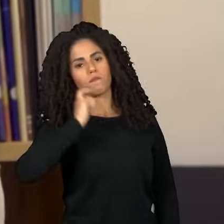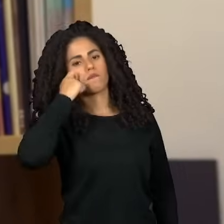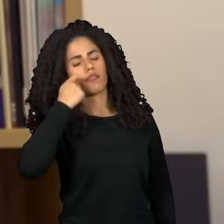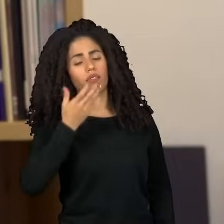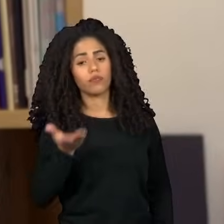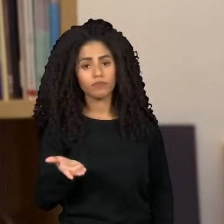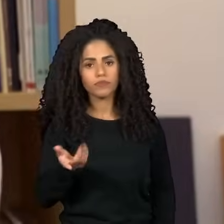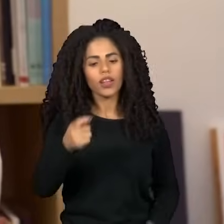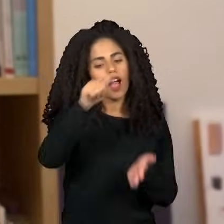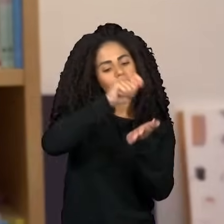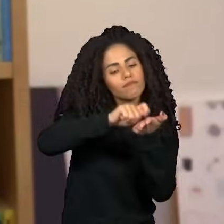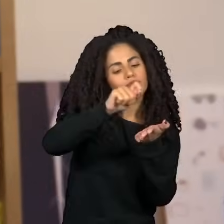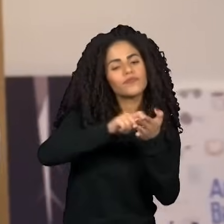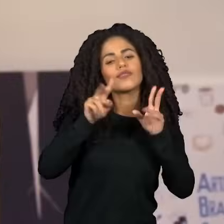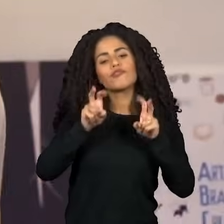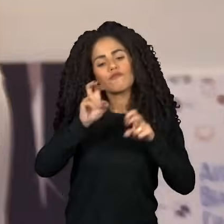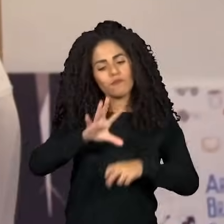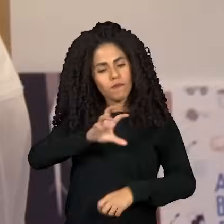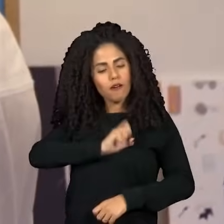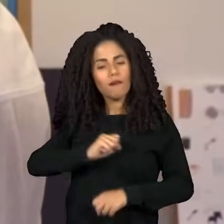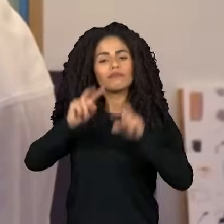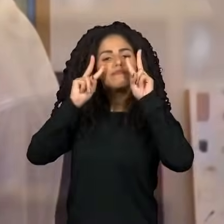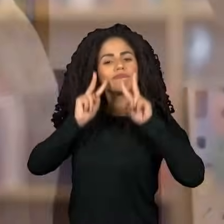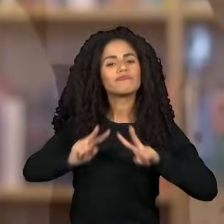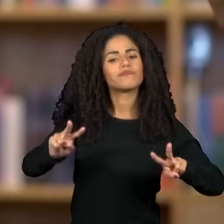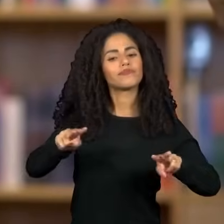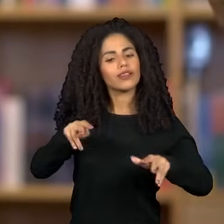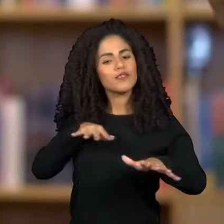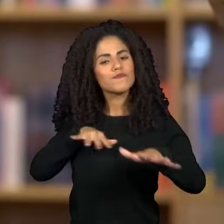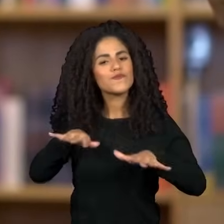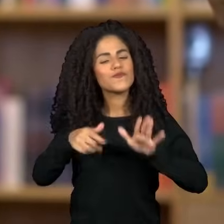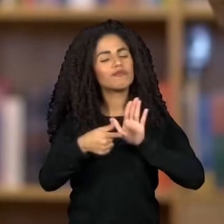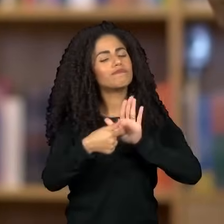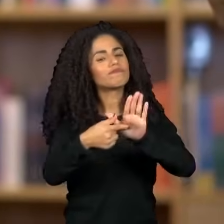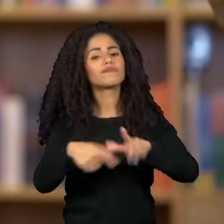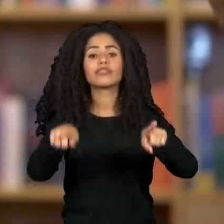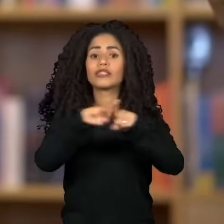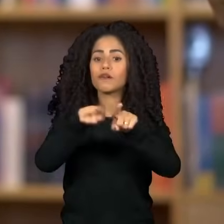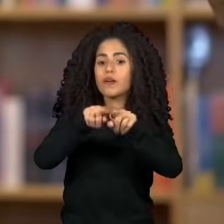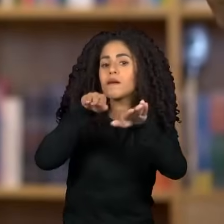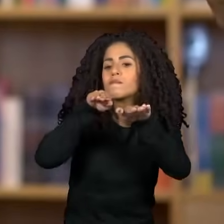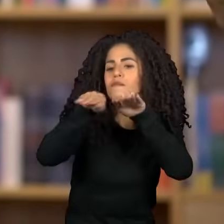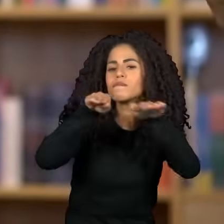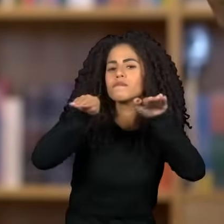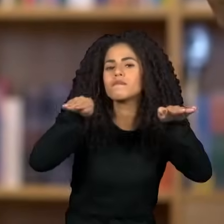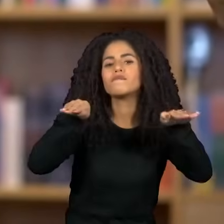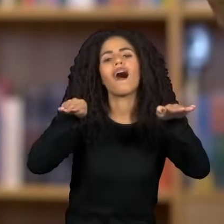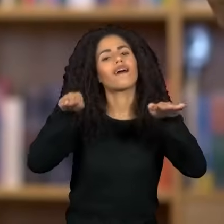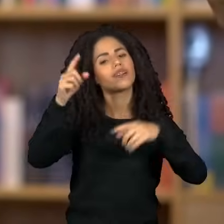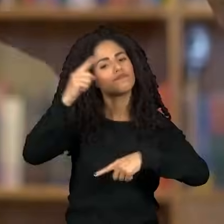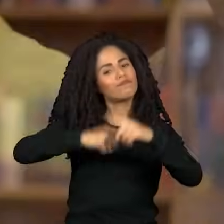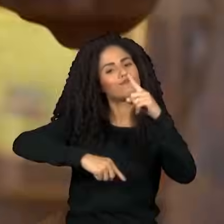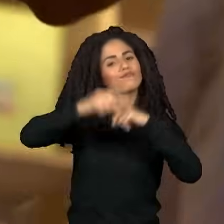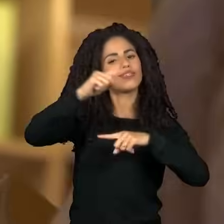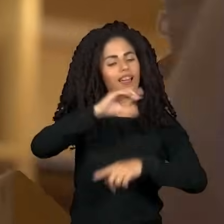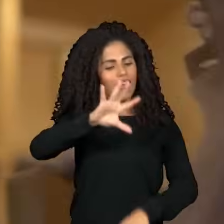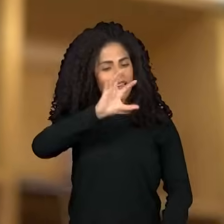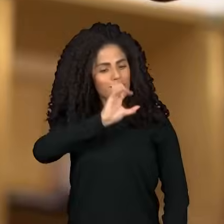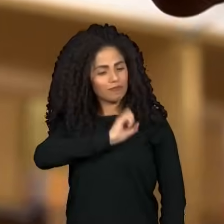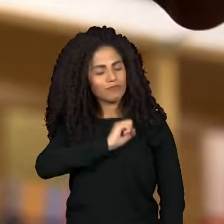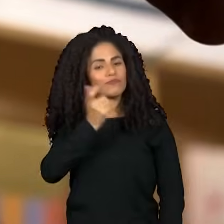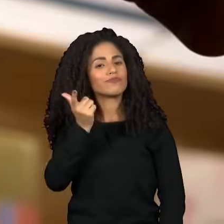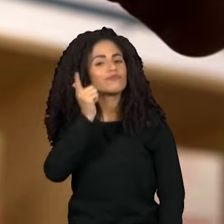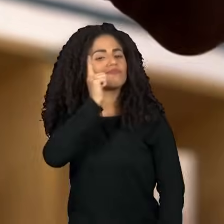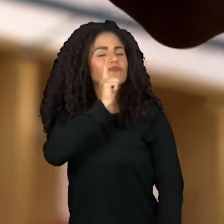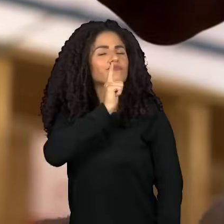Escrevo sobre o amor para dar testemunho do perigo desse movimento e também para convocar um regresso ao amor. Redimido e recuperado, ele